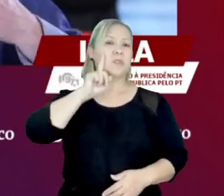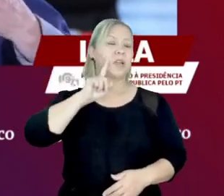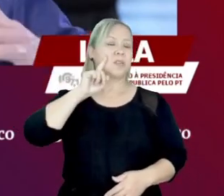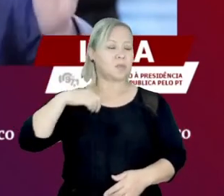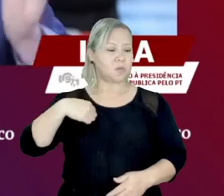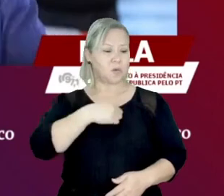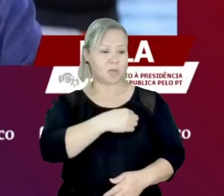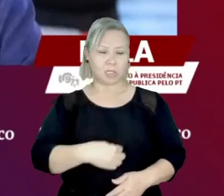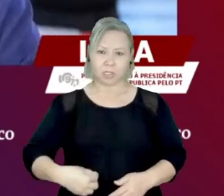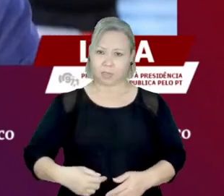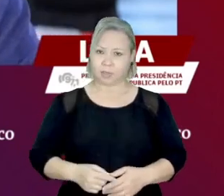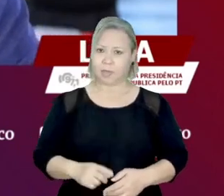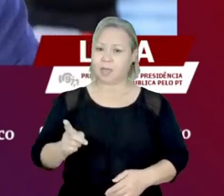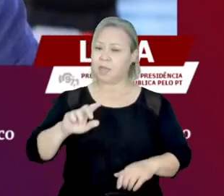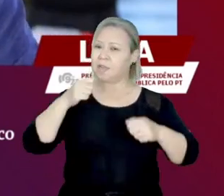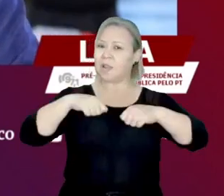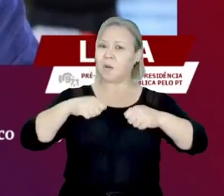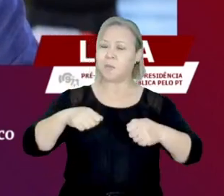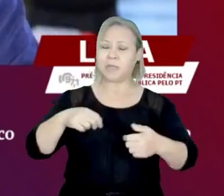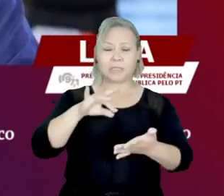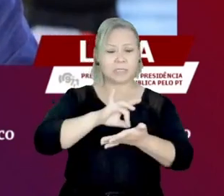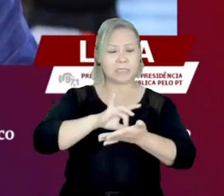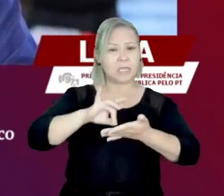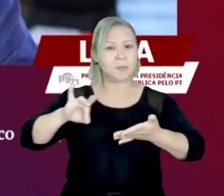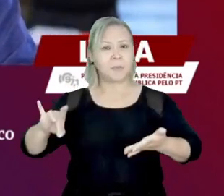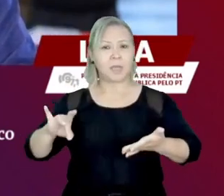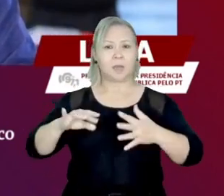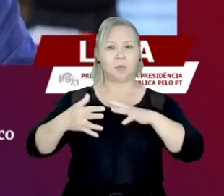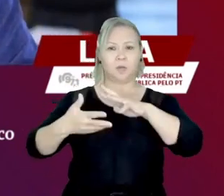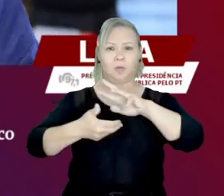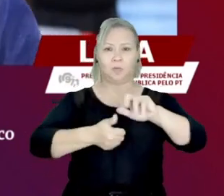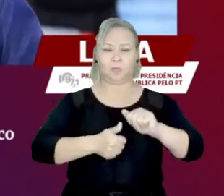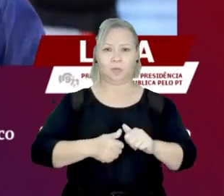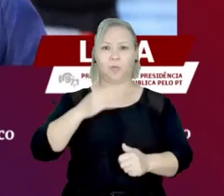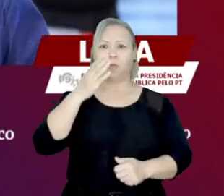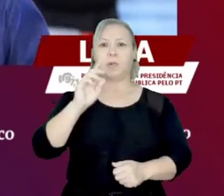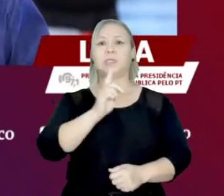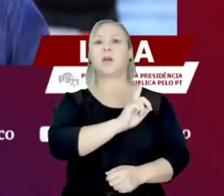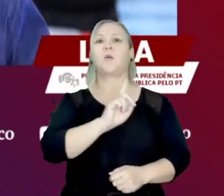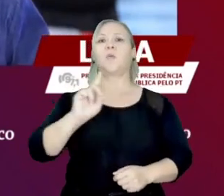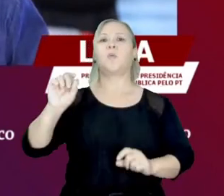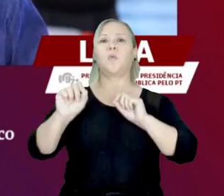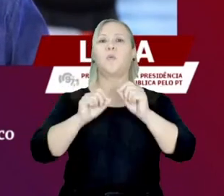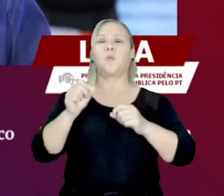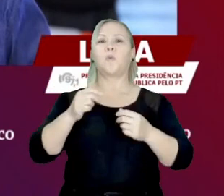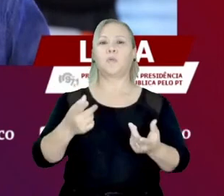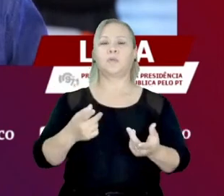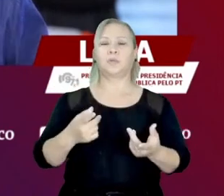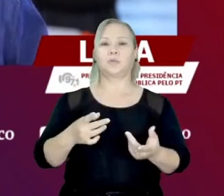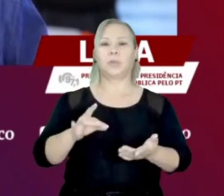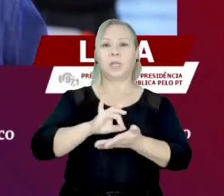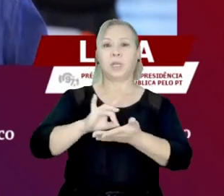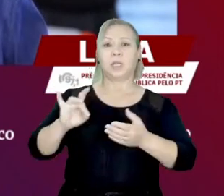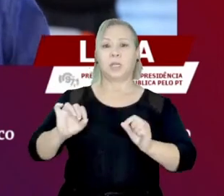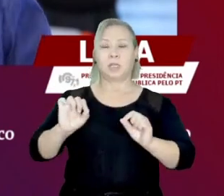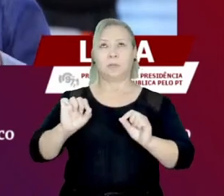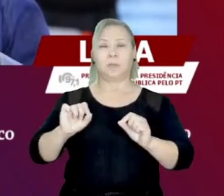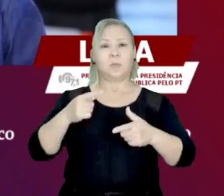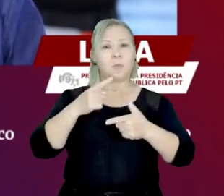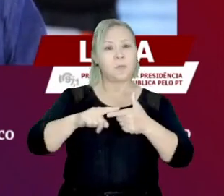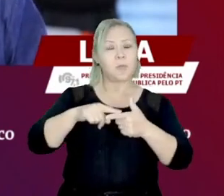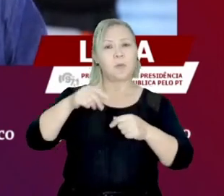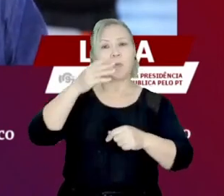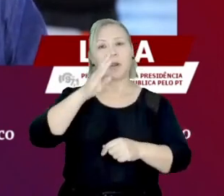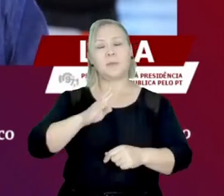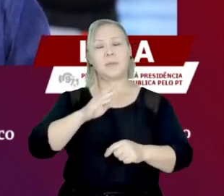faz 100 e poucos anos. Então nós não precisamos disso. O Brasil precisa de paz para crescer, gerar